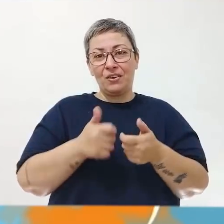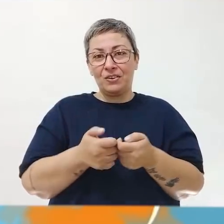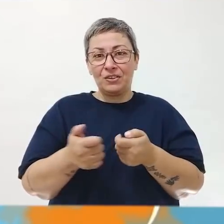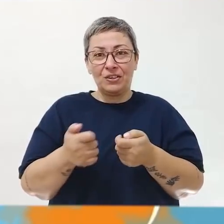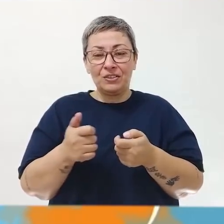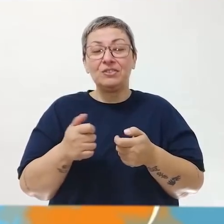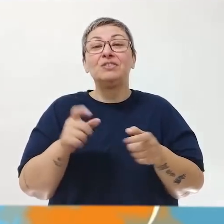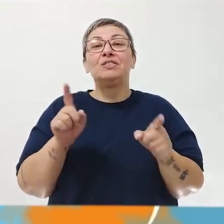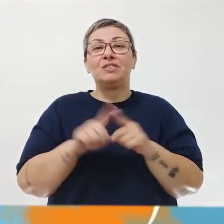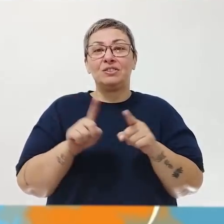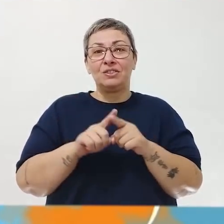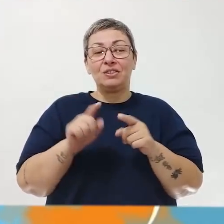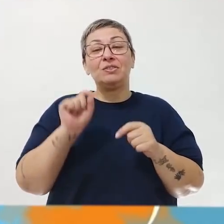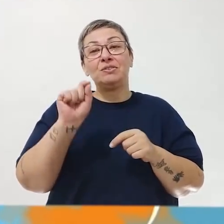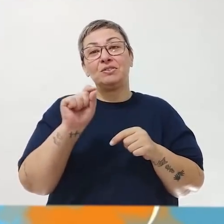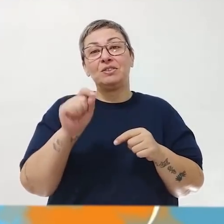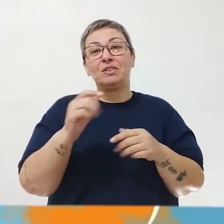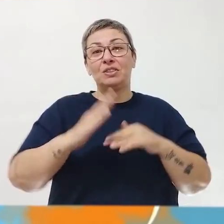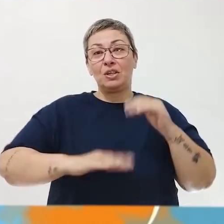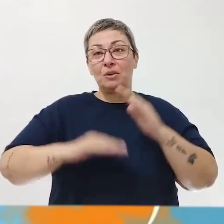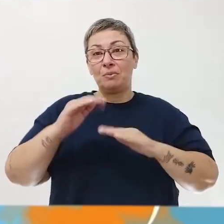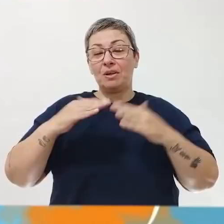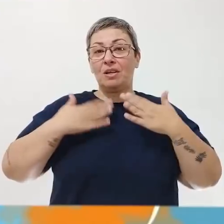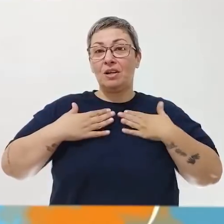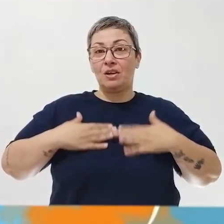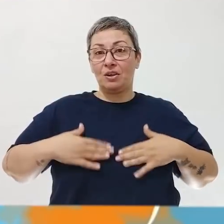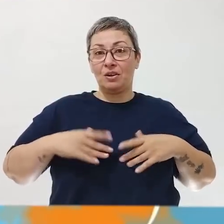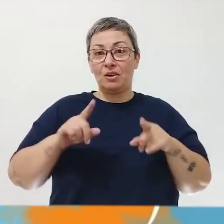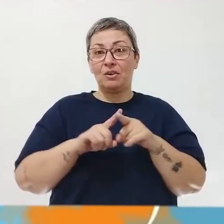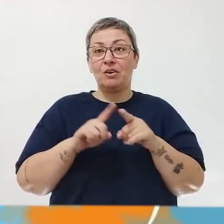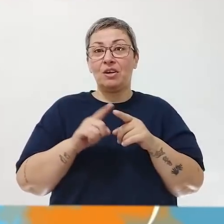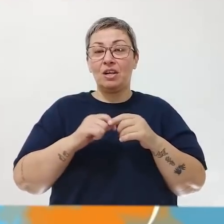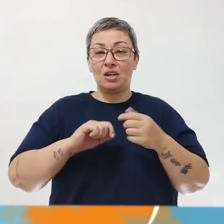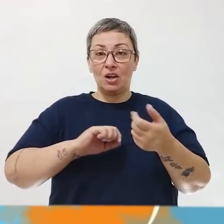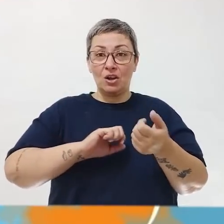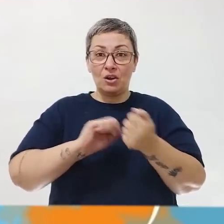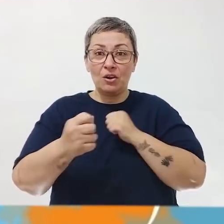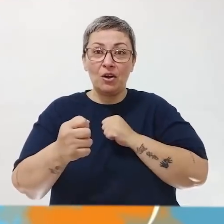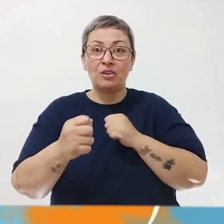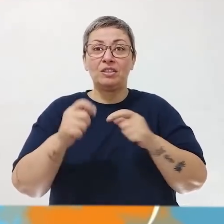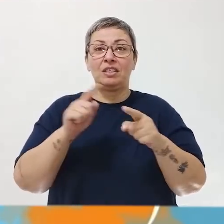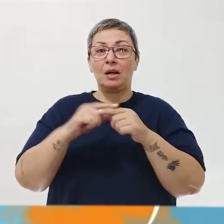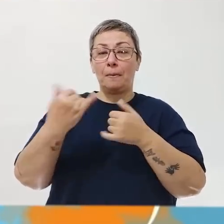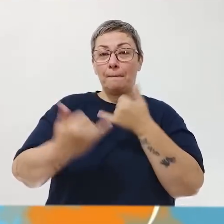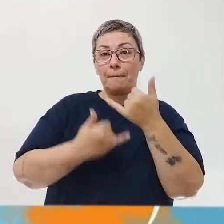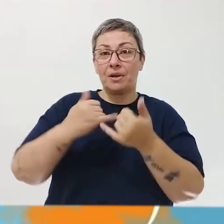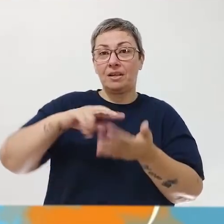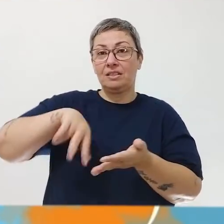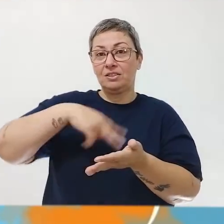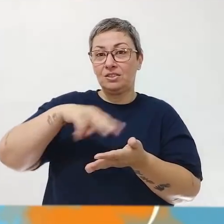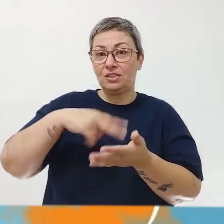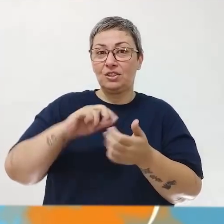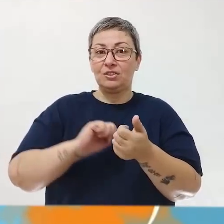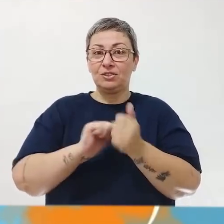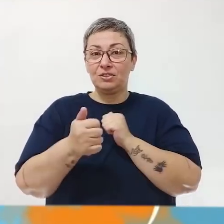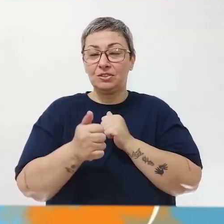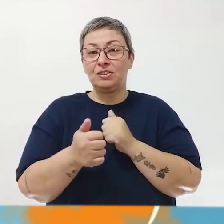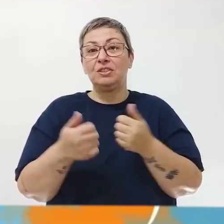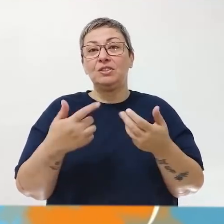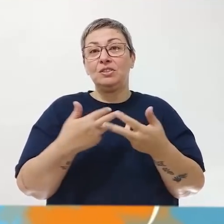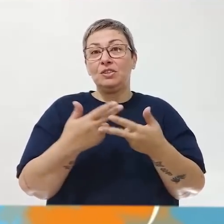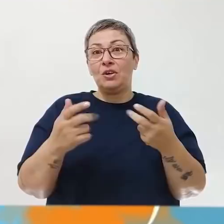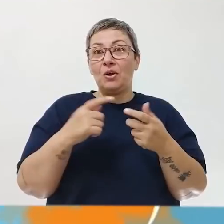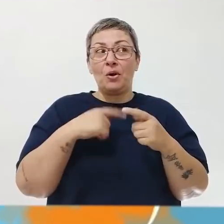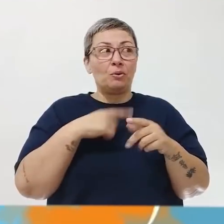jogos eletrônicos. Assim como nas práticas corporais, existem os jogos de lutas, de brincadeiras, de danças, de esportes,